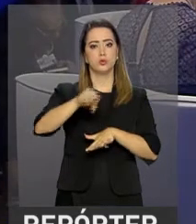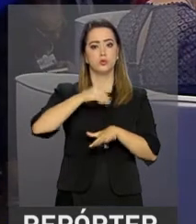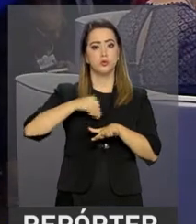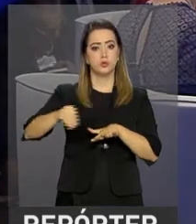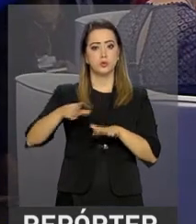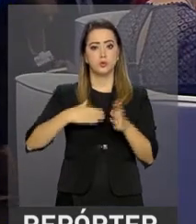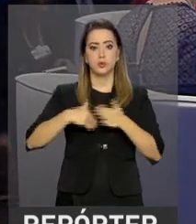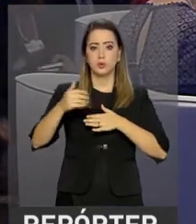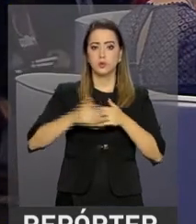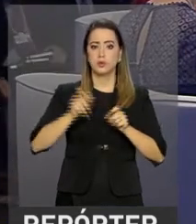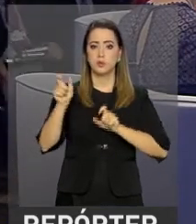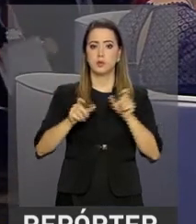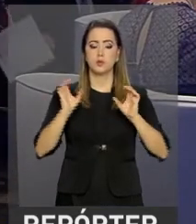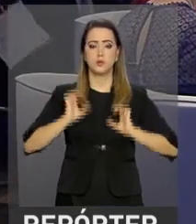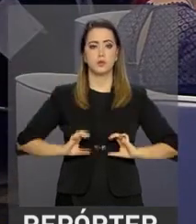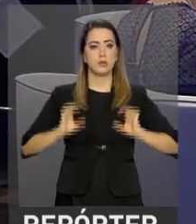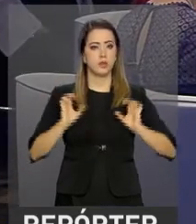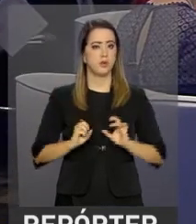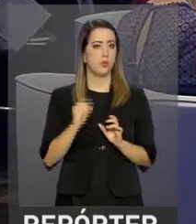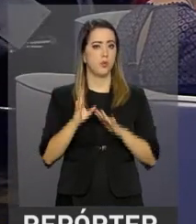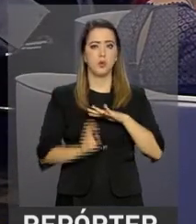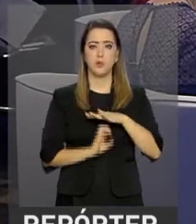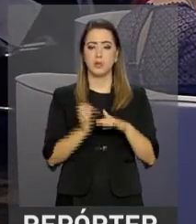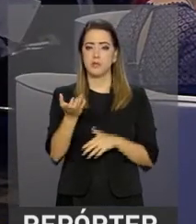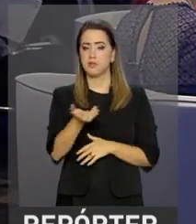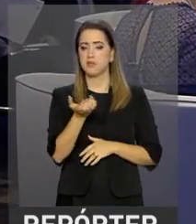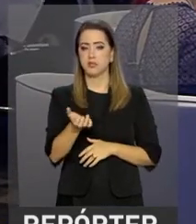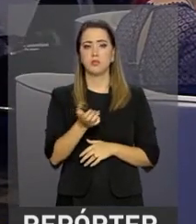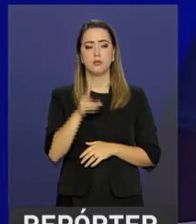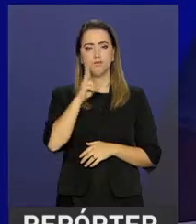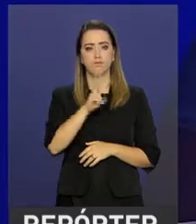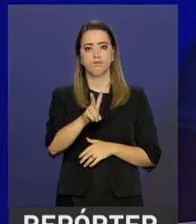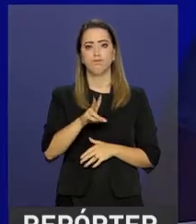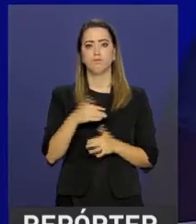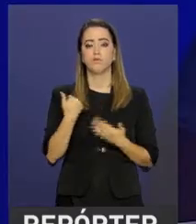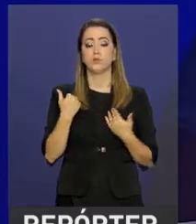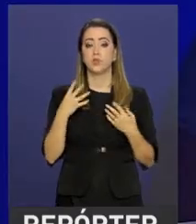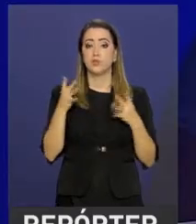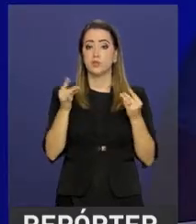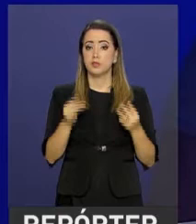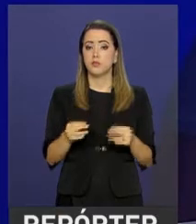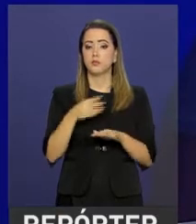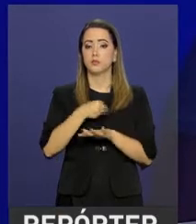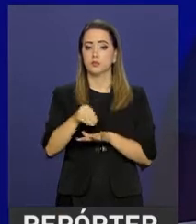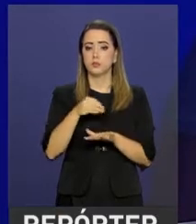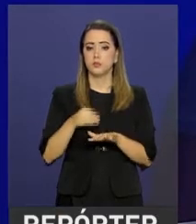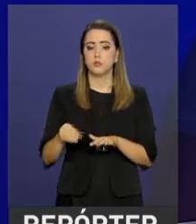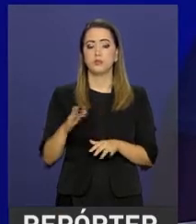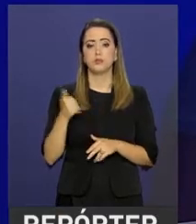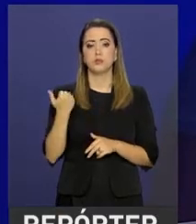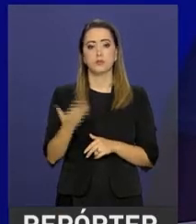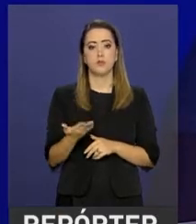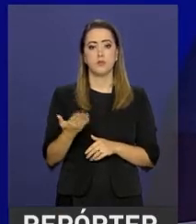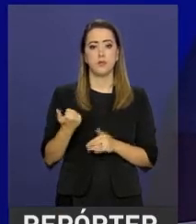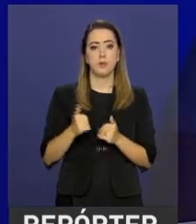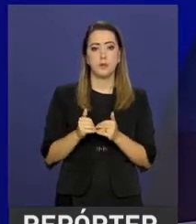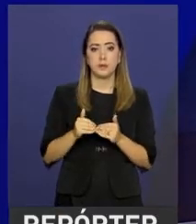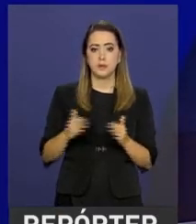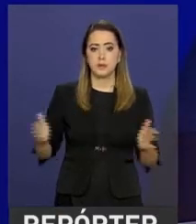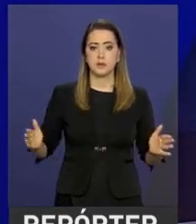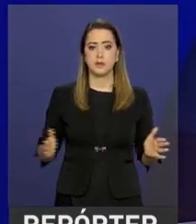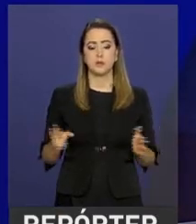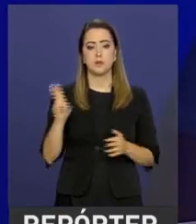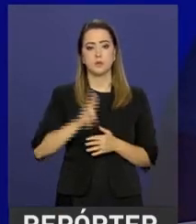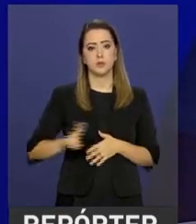a qualquer cidadão ou entidade que faça a requisição, o acesso desses dados. Em se tornando isso mais aberto do ponto de vista